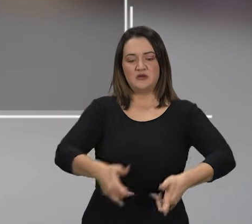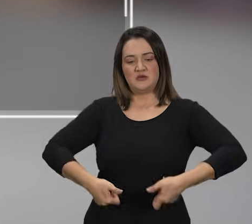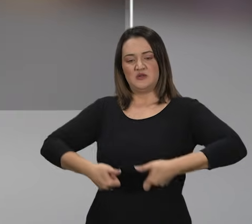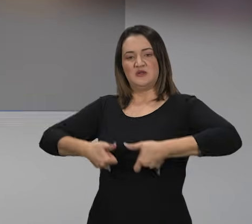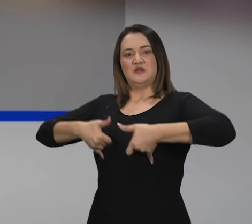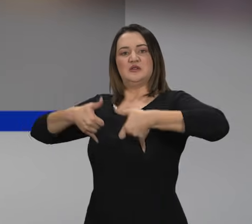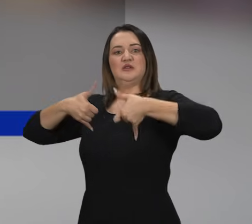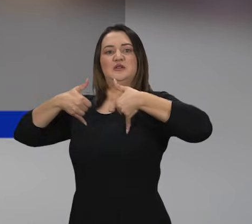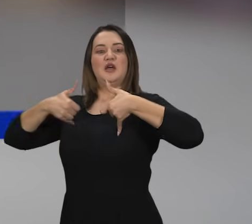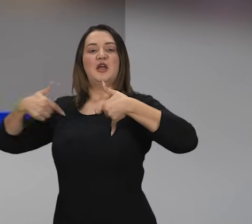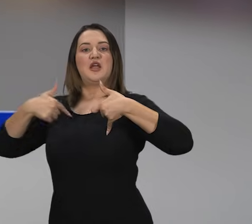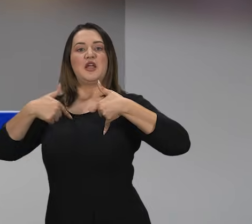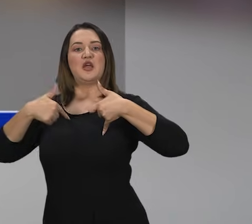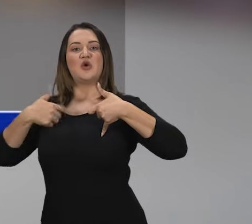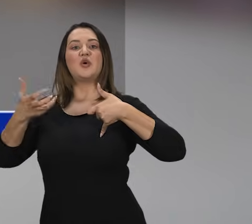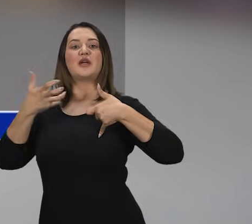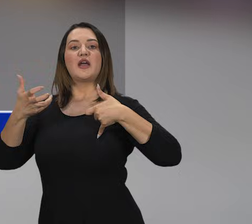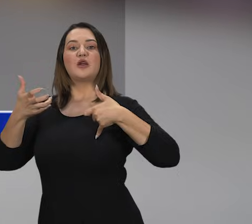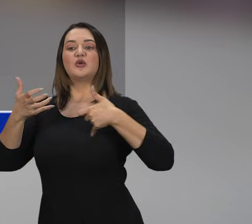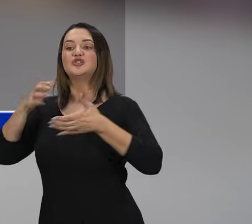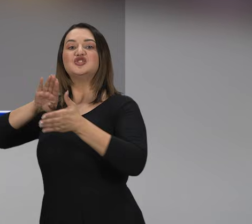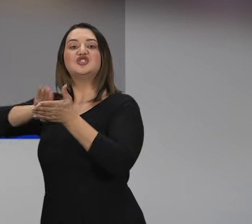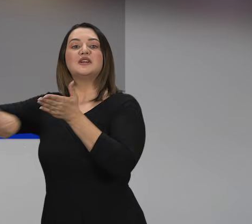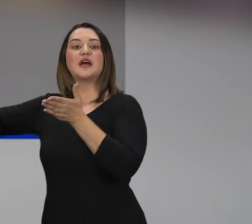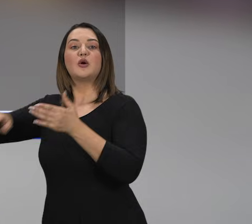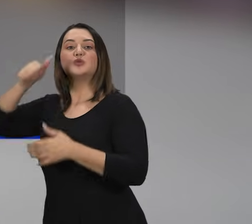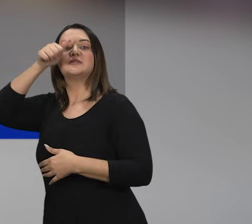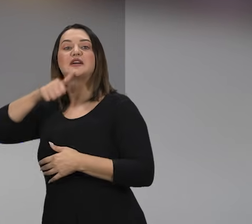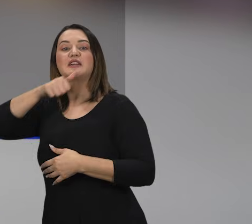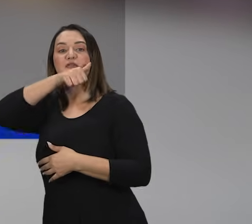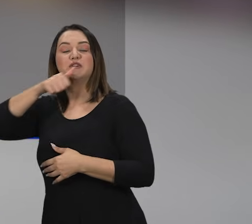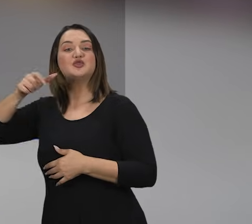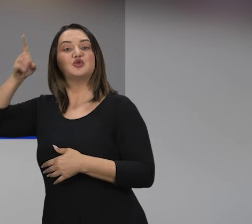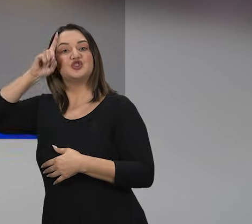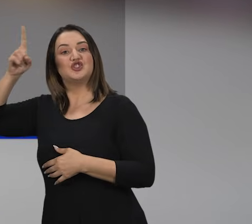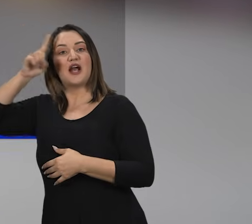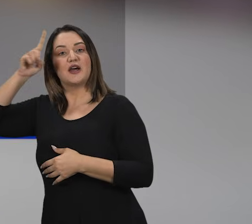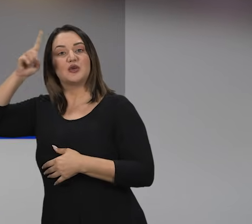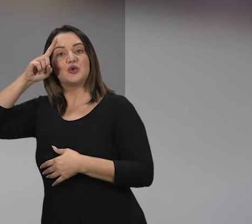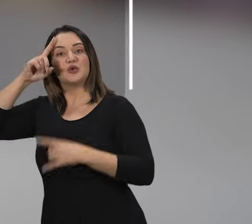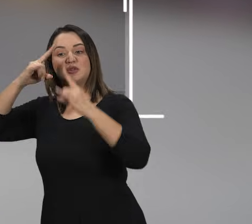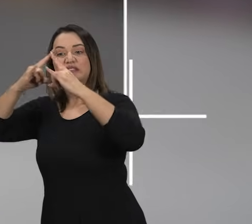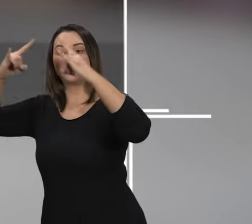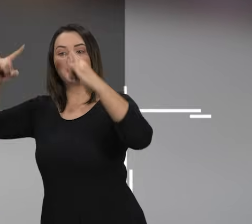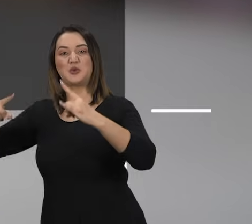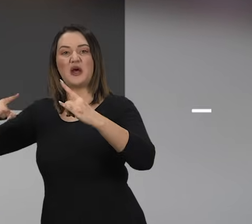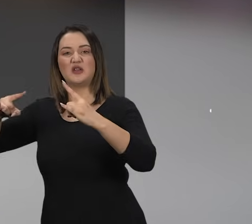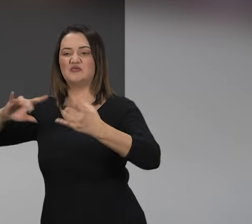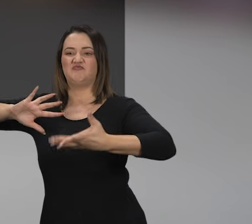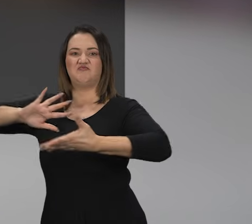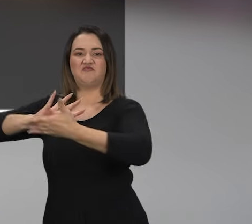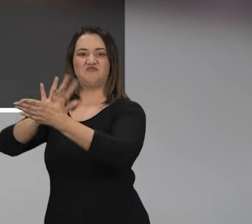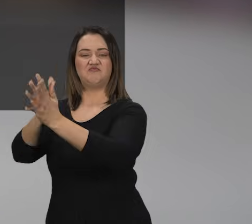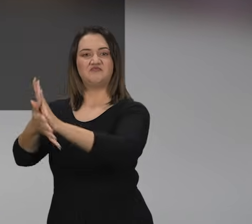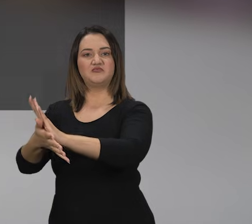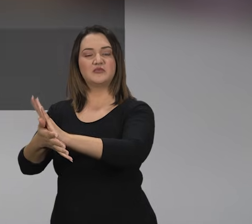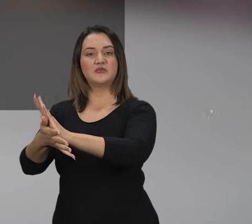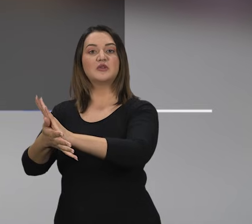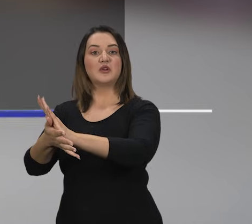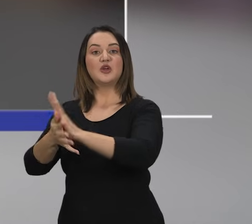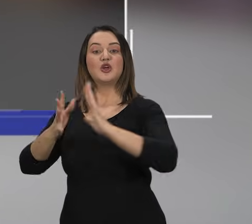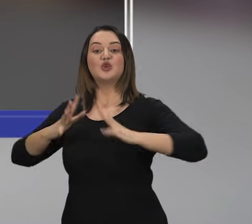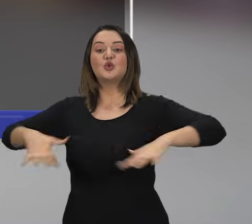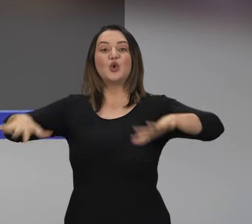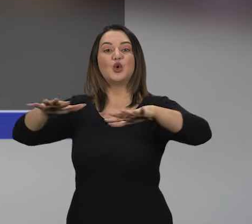sim, engrandeceu-se até o príncipe do exército, e dele tirou o sacrifício diário, e o lugar do seu santuário foi deitado abaixo. Verso